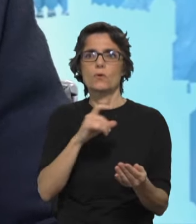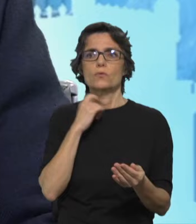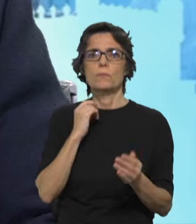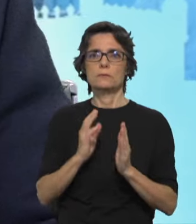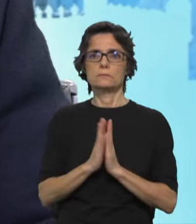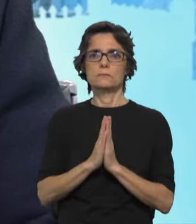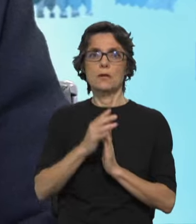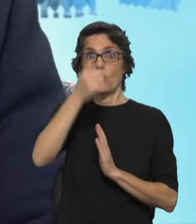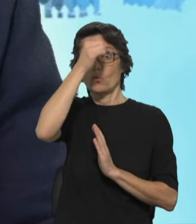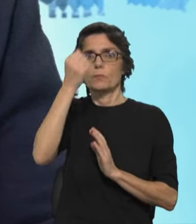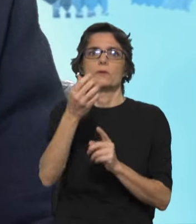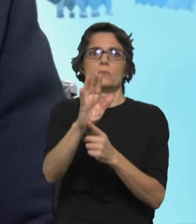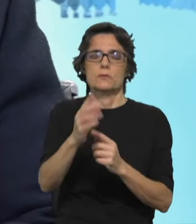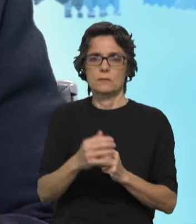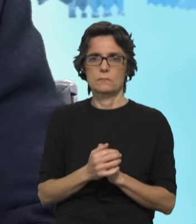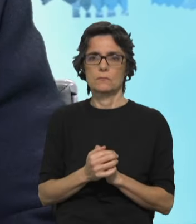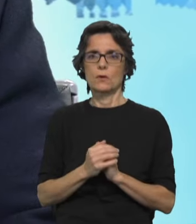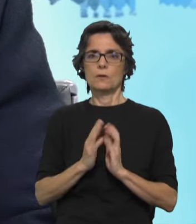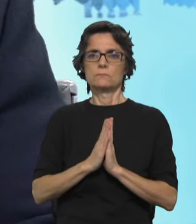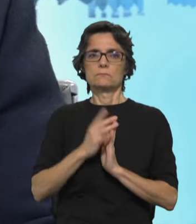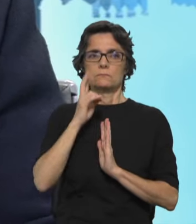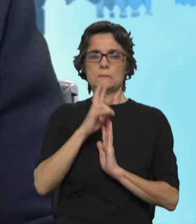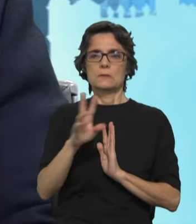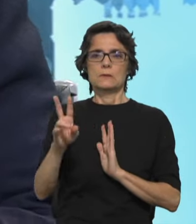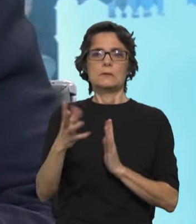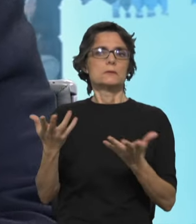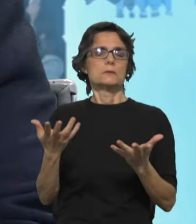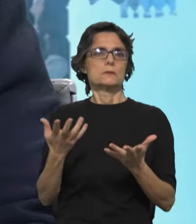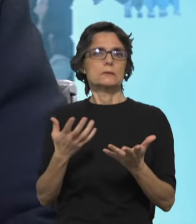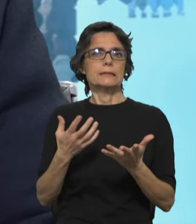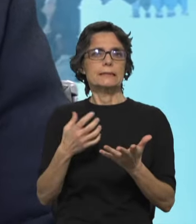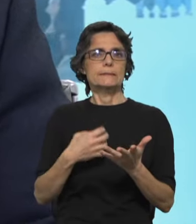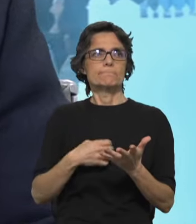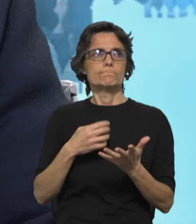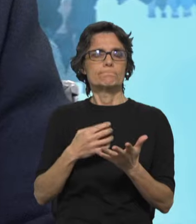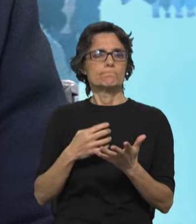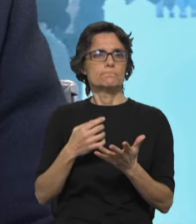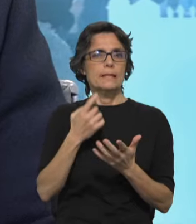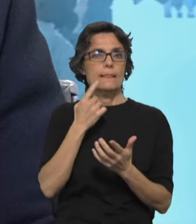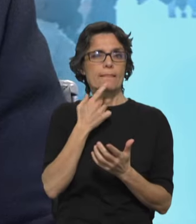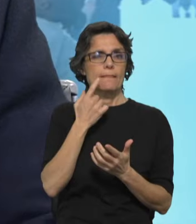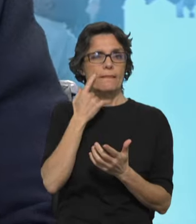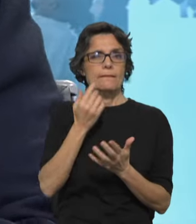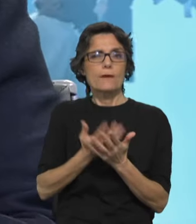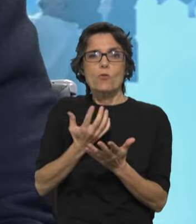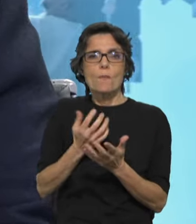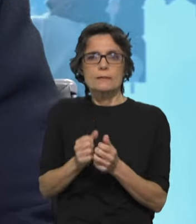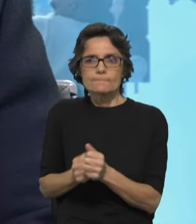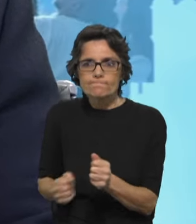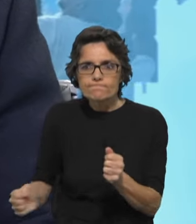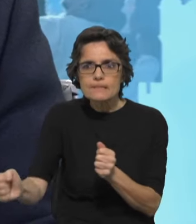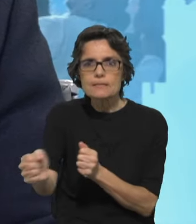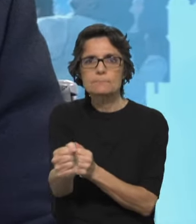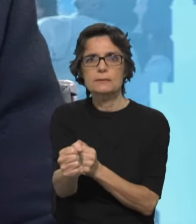ao domingo, etc. E manter esta frescura e esta capacidade de empatia, digamos assim, uma certa